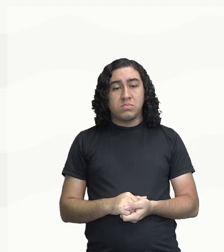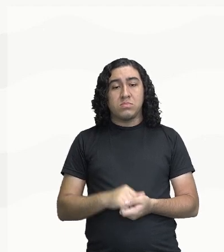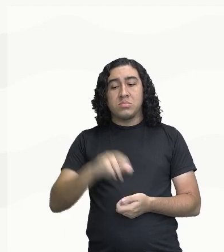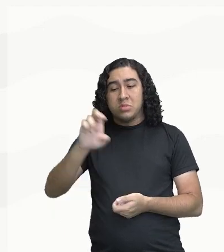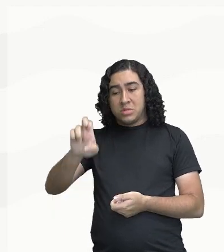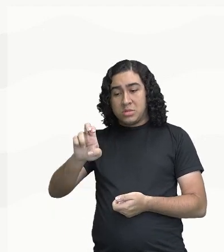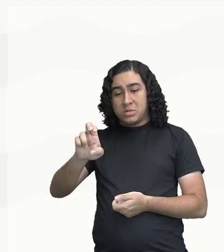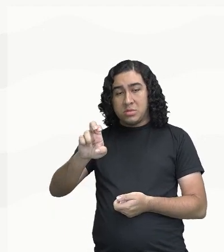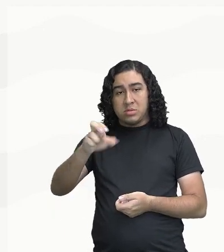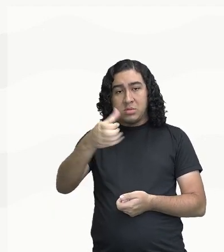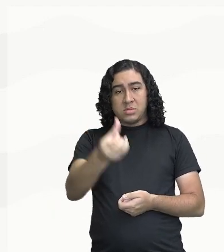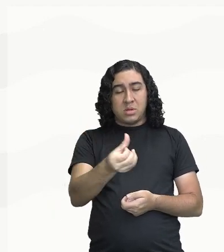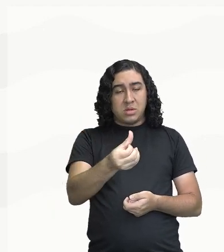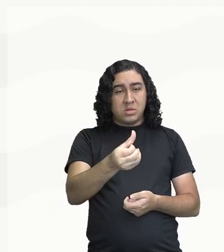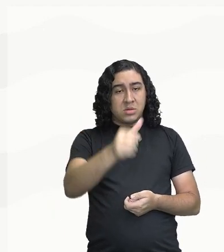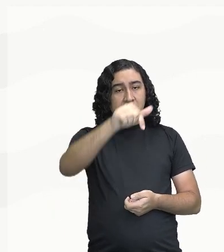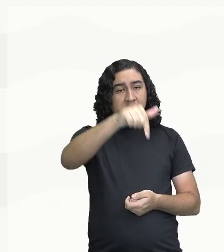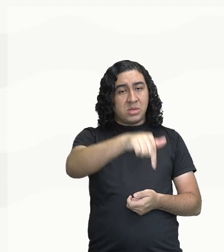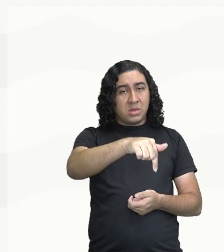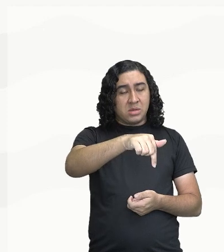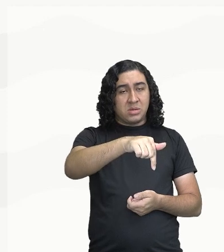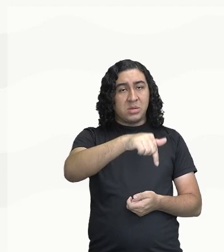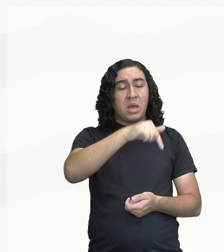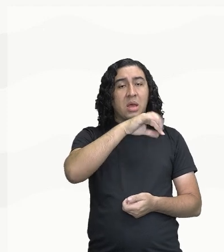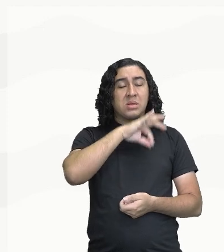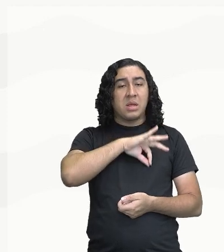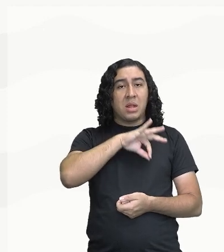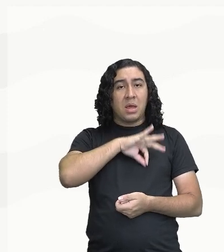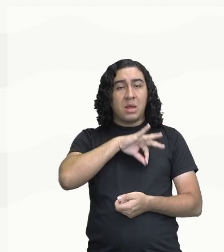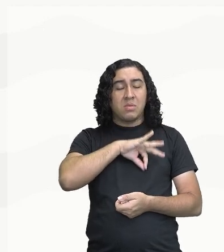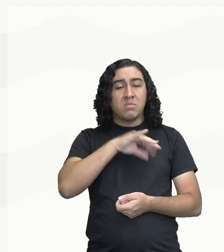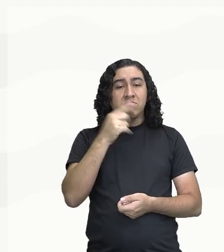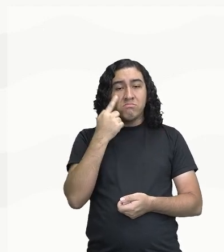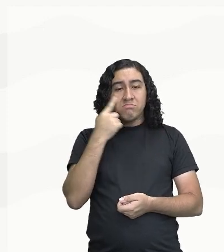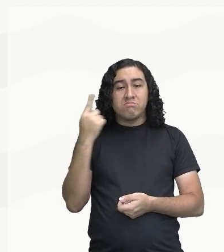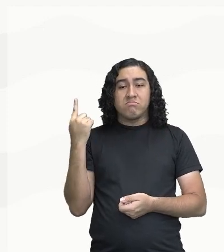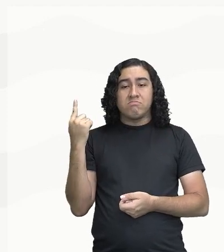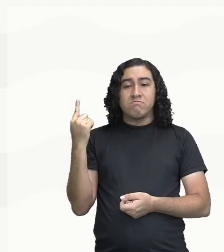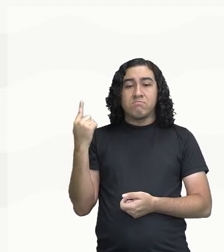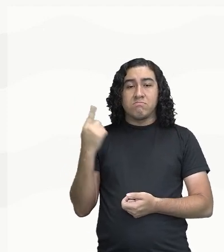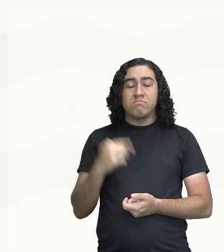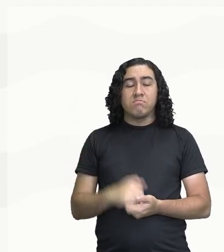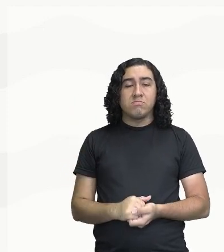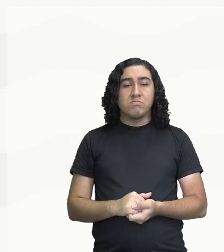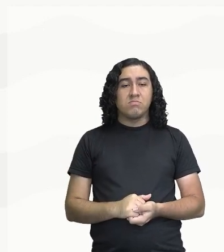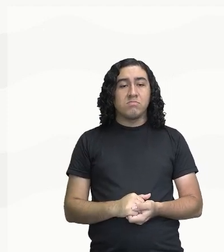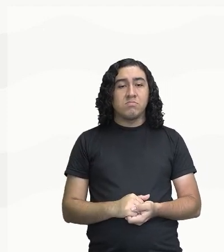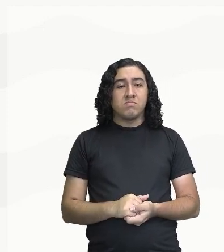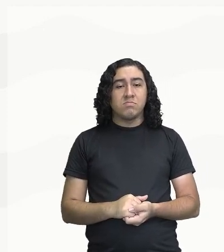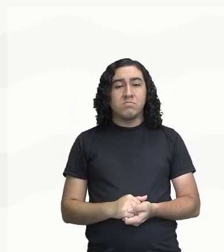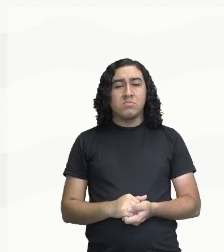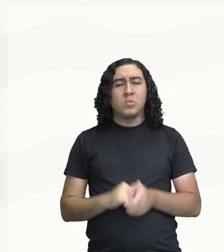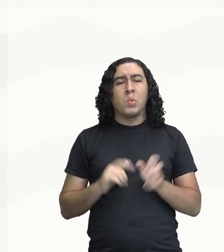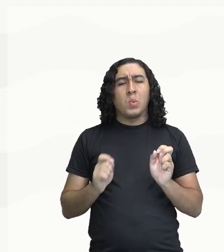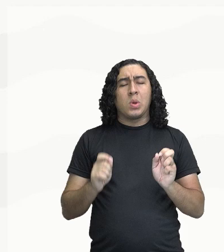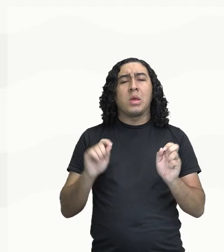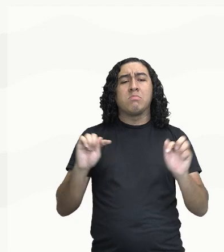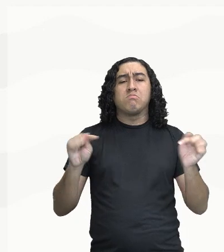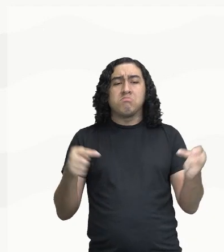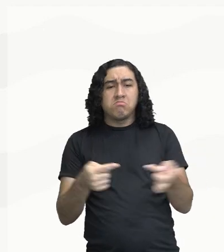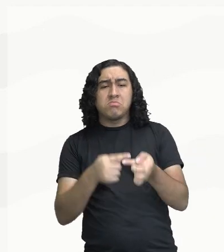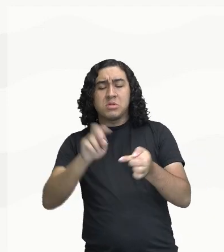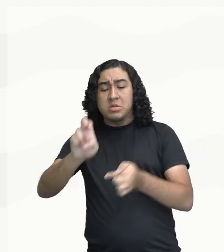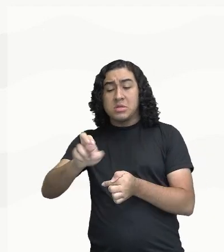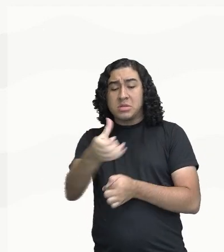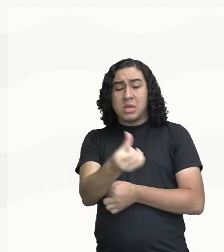6 ou 7 salários mínimos? Olha só, o que tem a ver aqui esses 5, 6 e